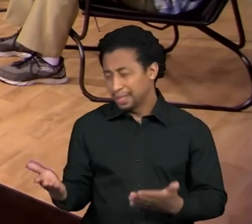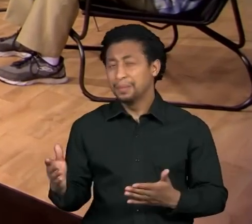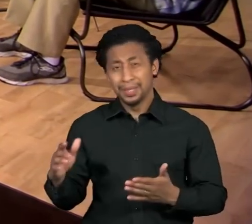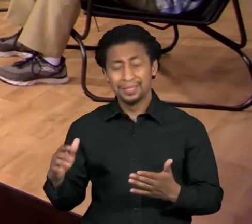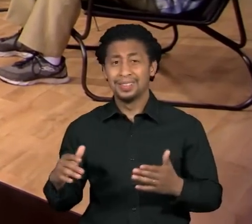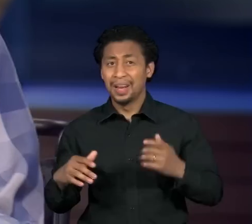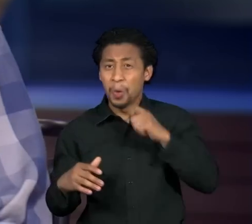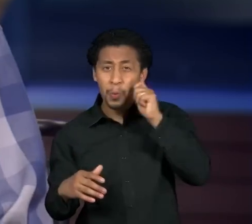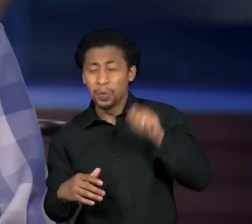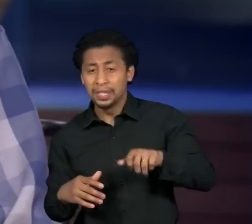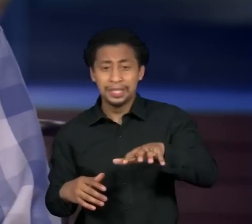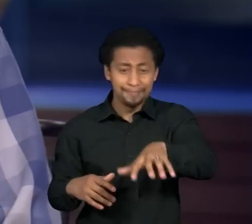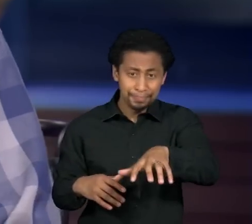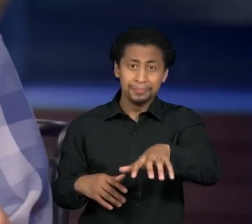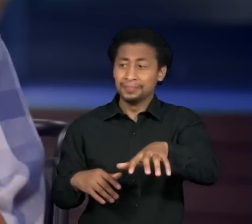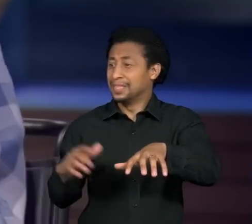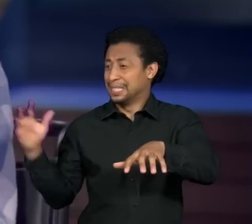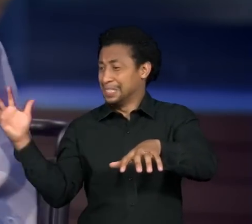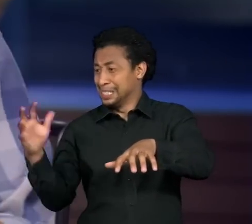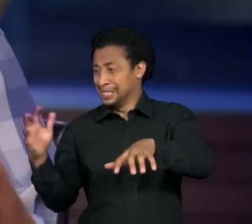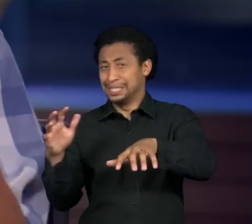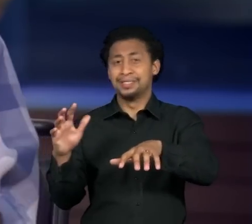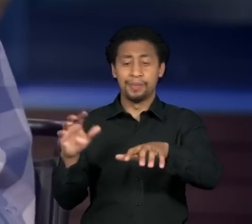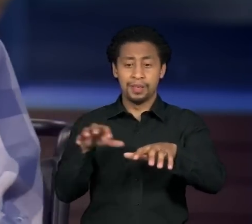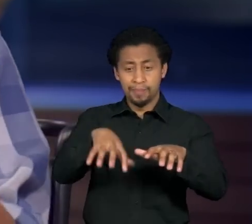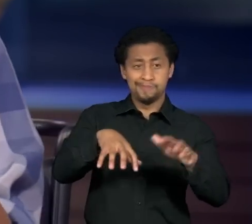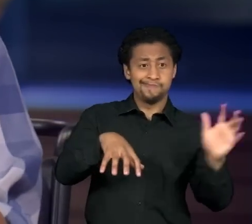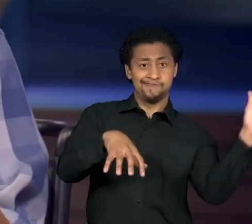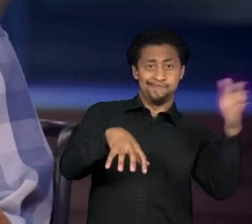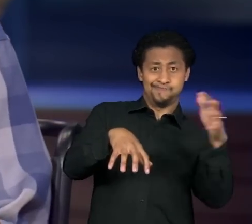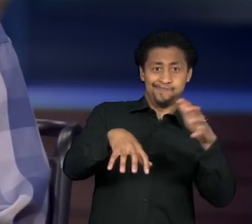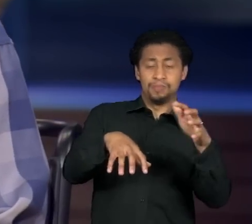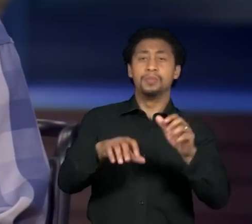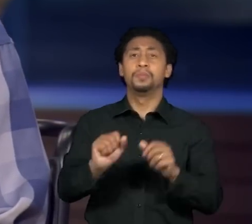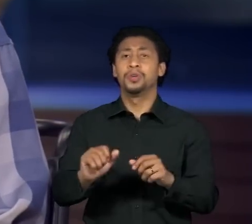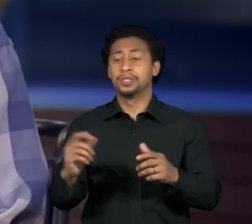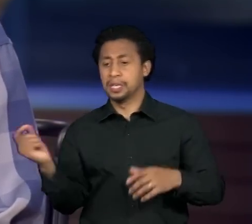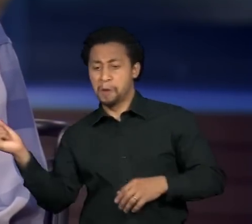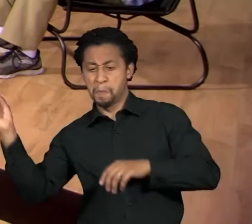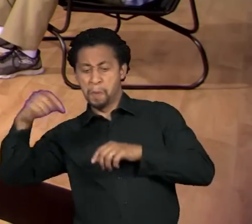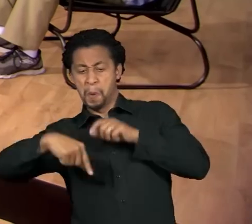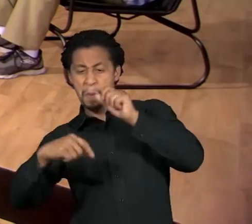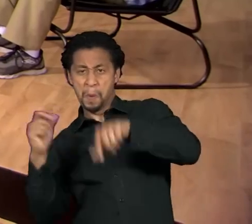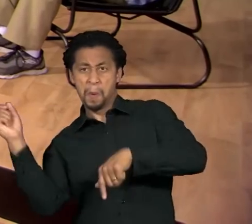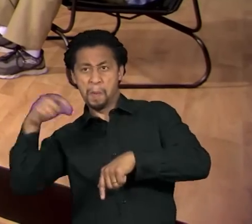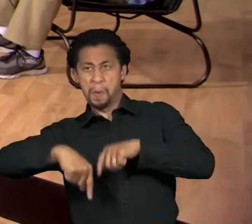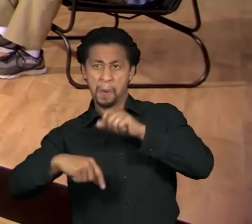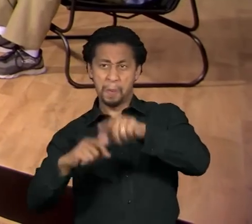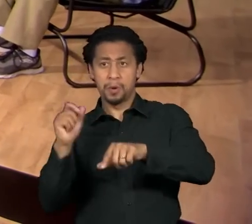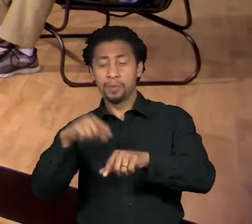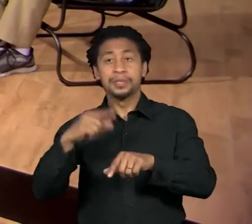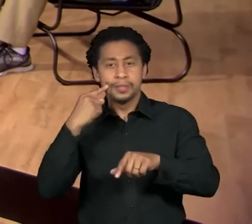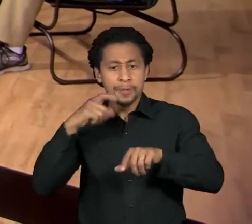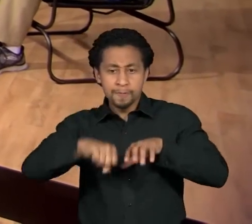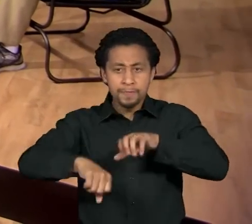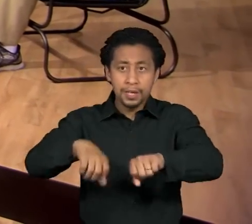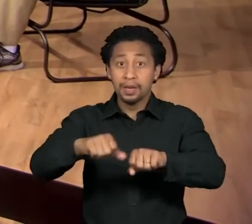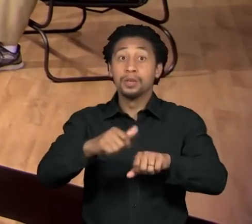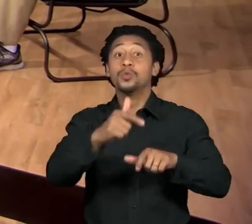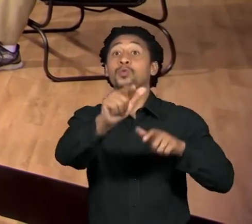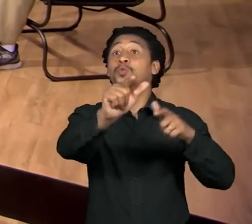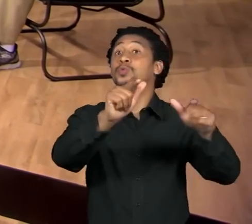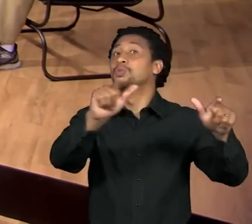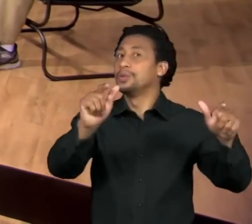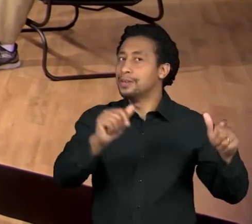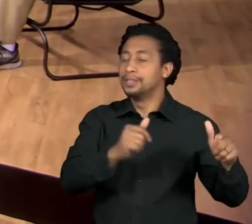e sendo atingida também pela ação dos dois lados, né? Uma atacando diretamente, tentando anexar, e o outro